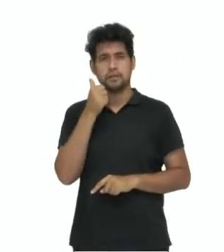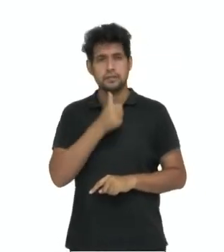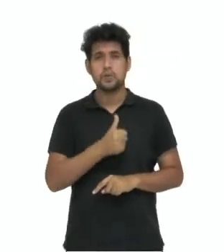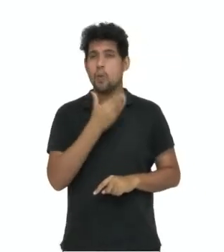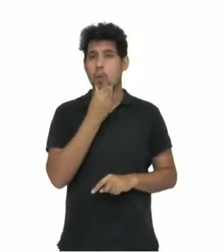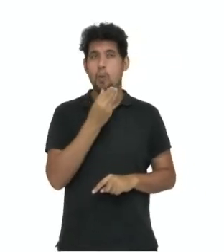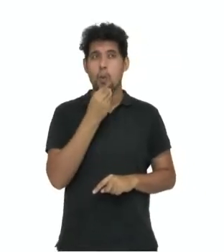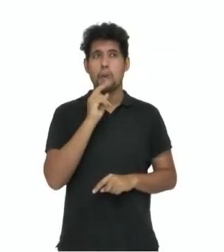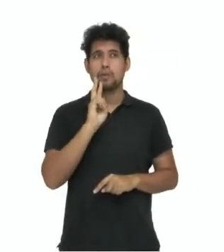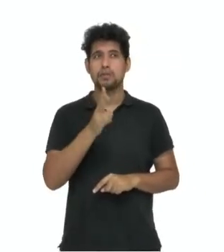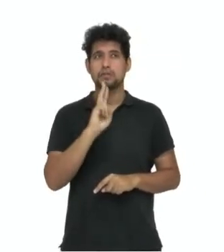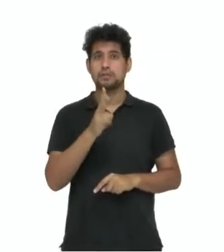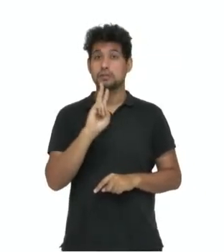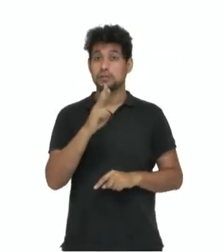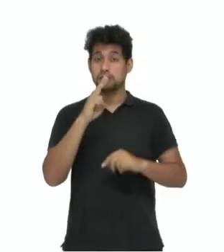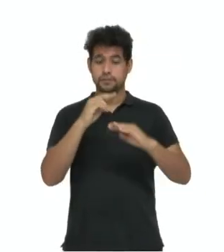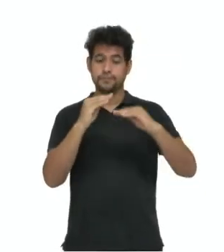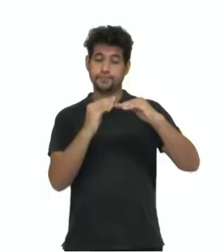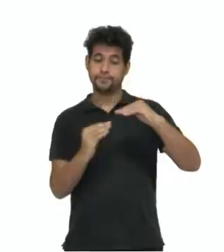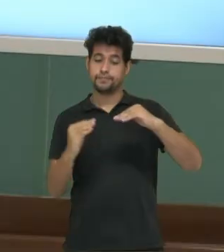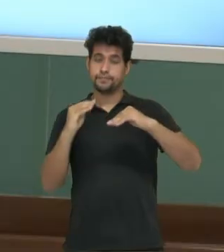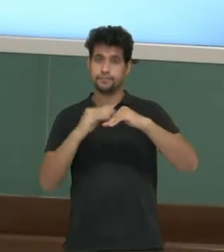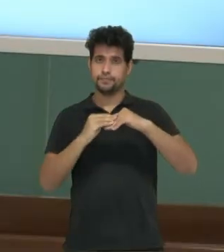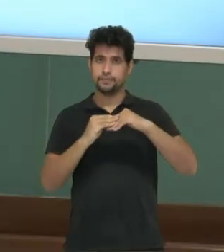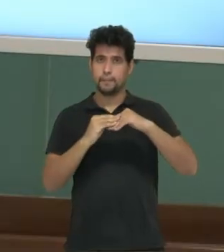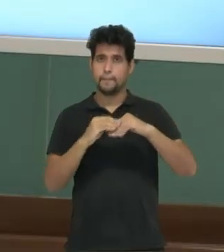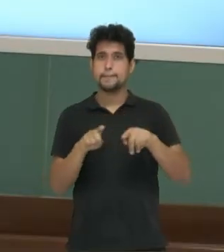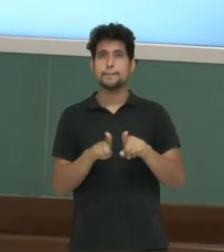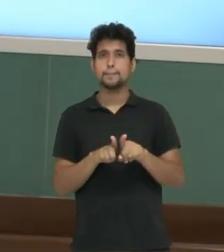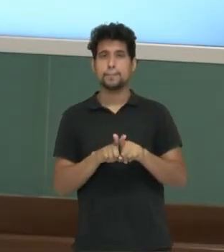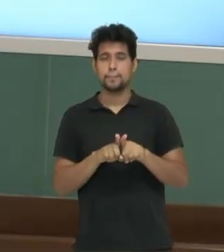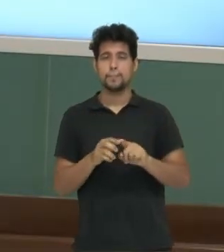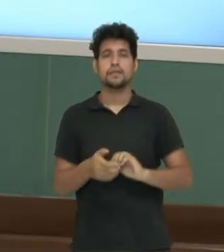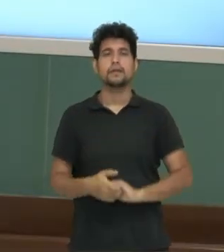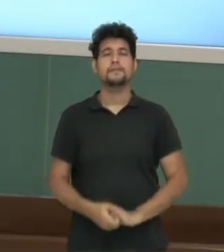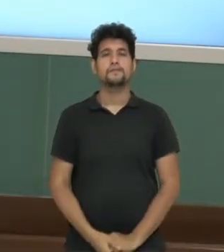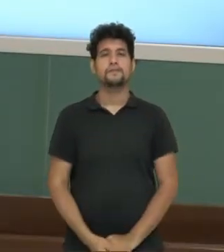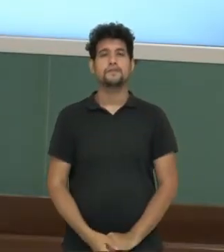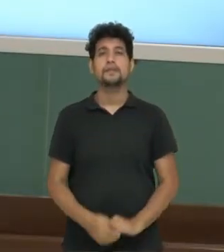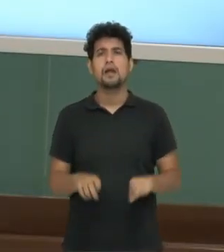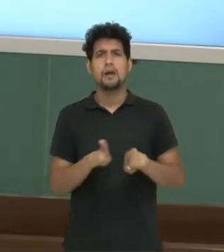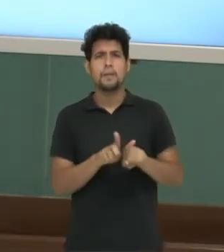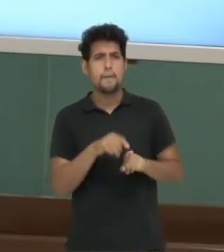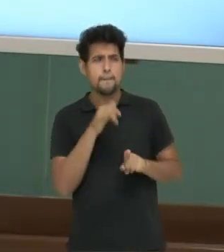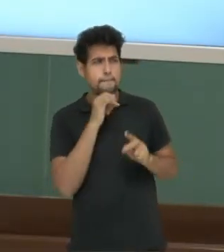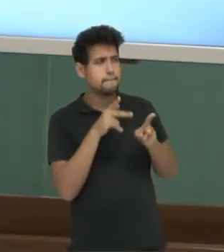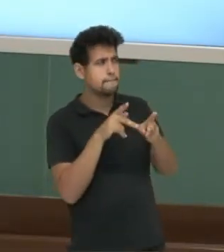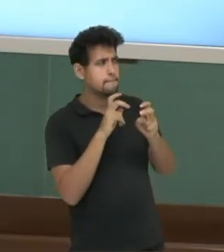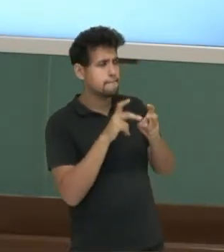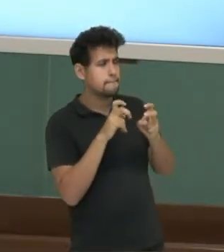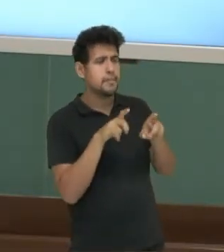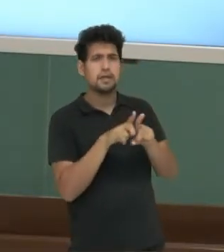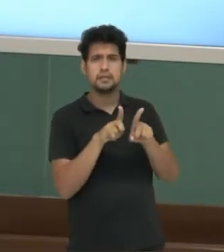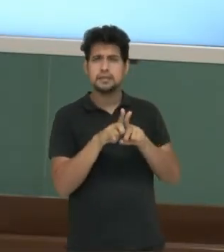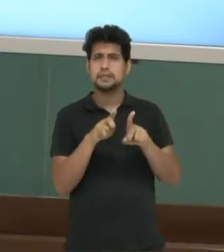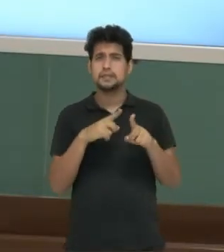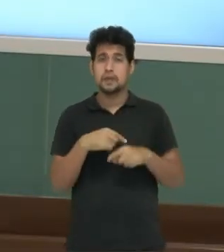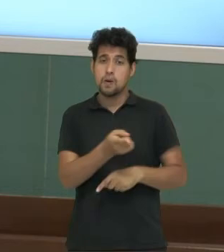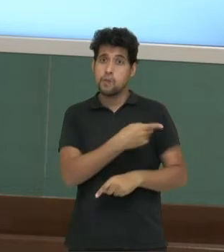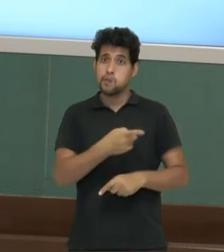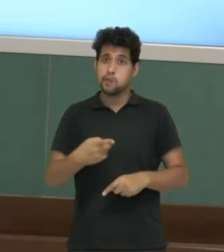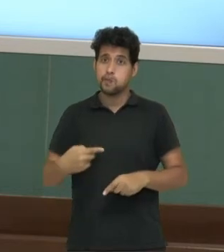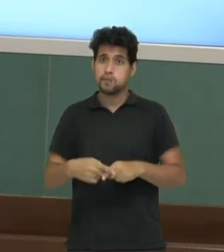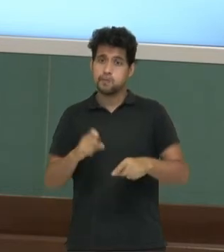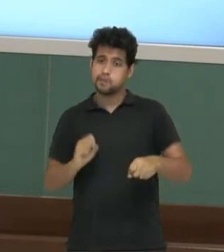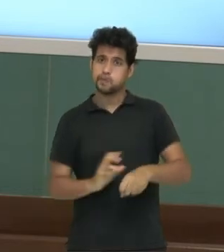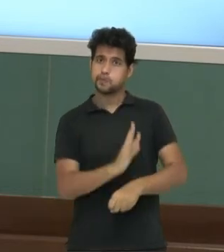fica por cima, eles se abraçam no que a gente chama de amplexo, né? É possível ver ali atrás os espermatozoides sendo